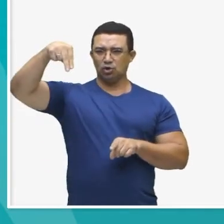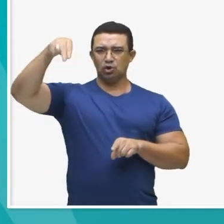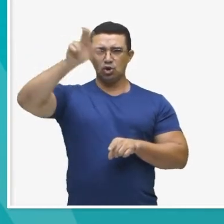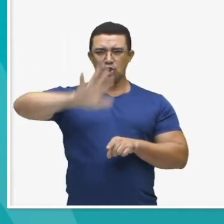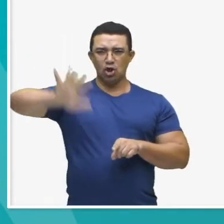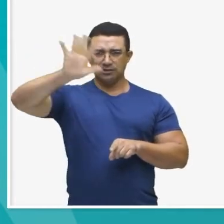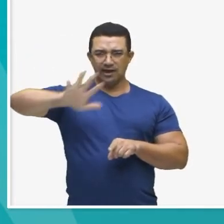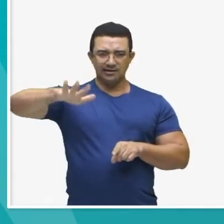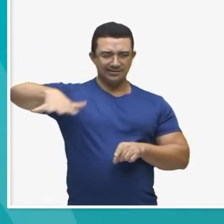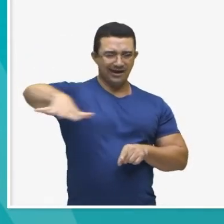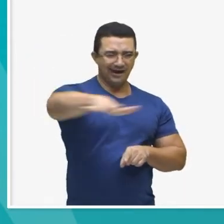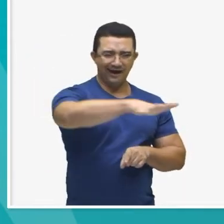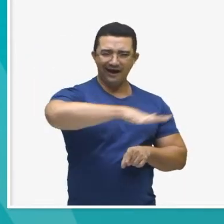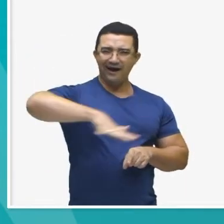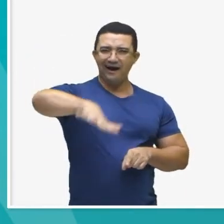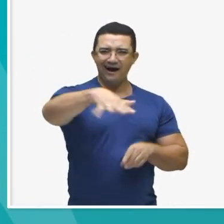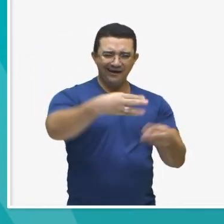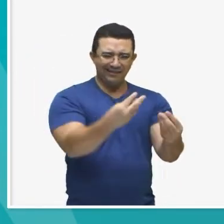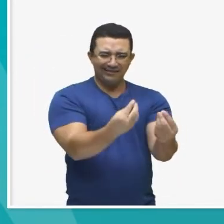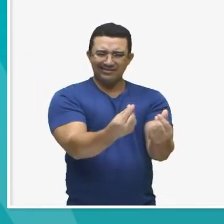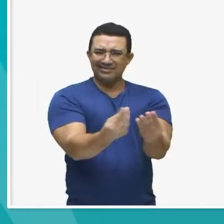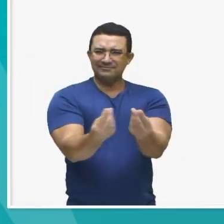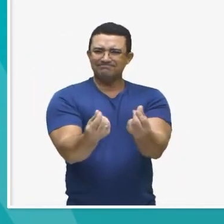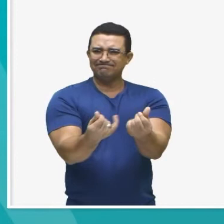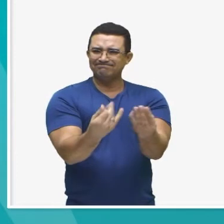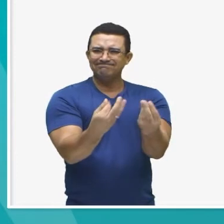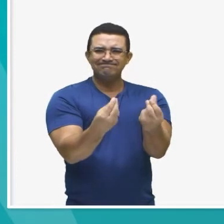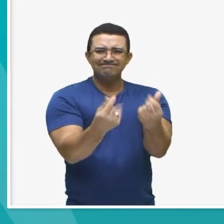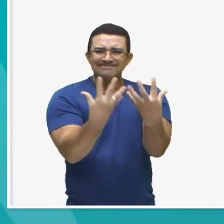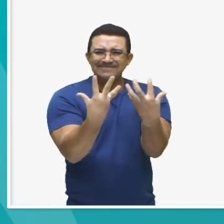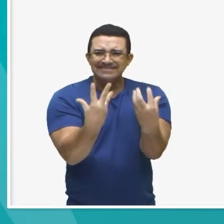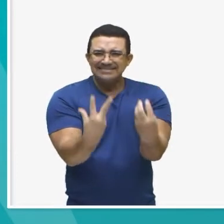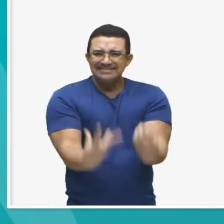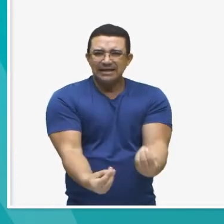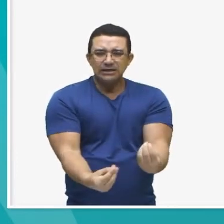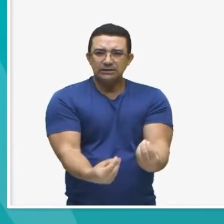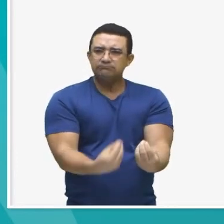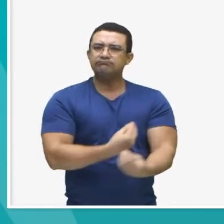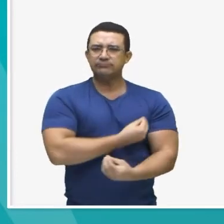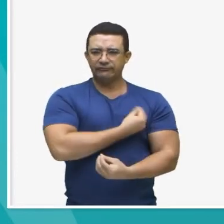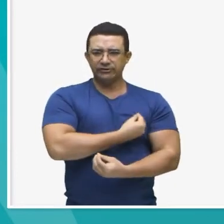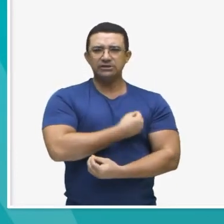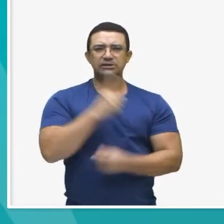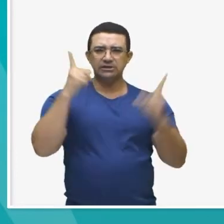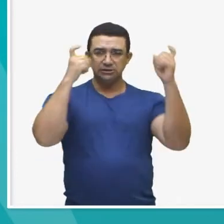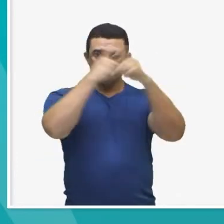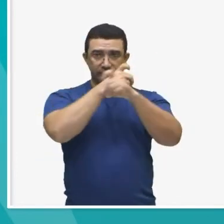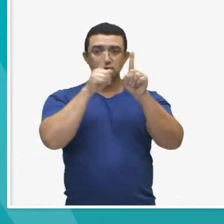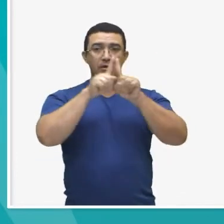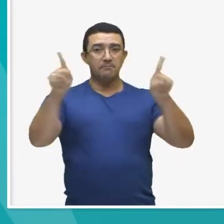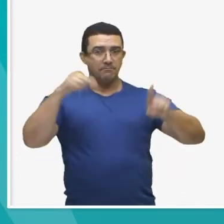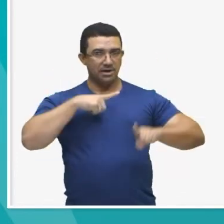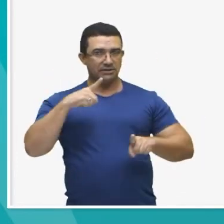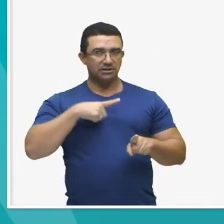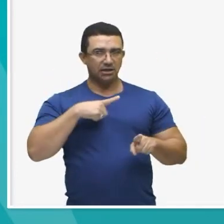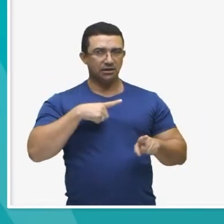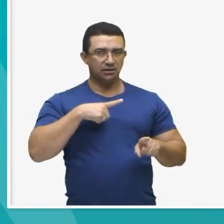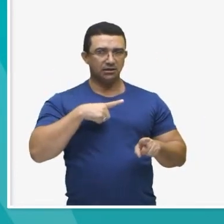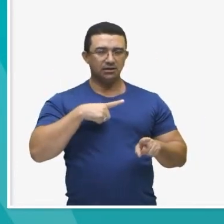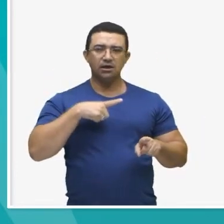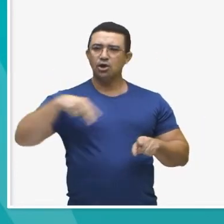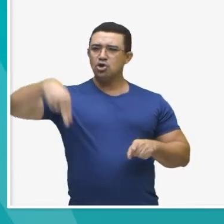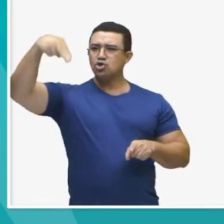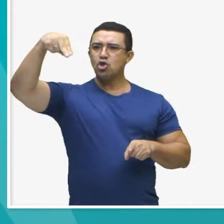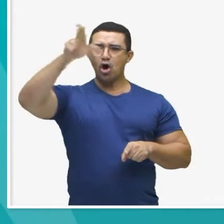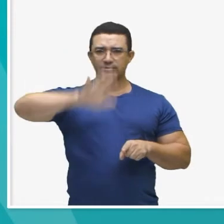porção mais seca do Nordeste, onde a vida é difícil e tudo mais, mas existe a zona da mata nordestina, que é onde ficam a maioria das